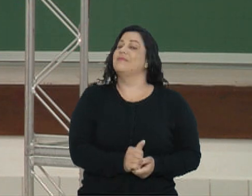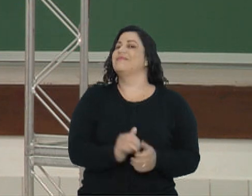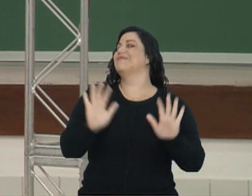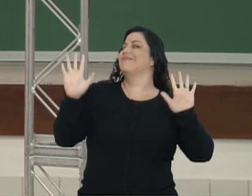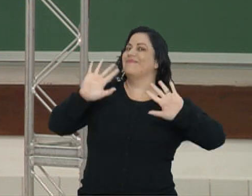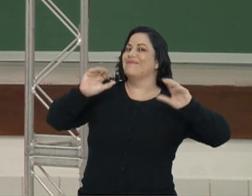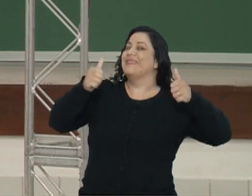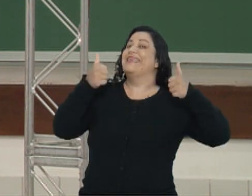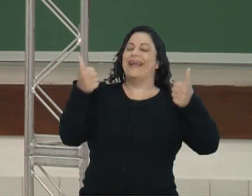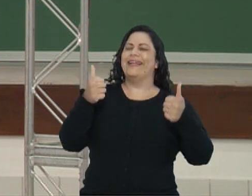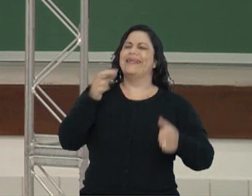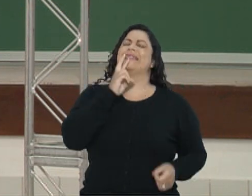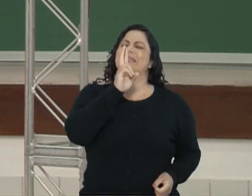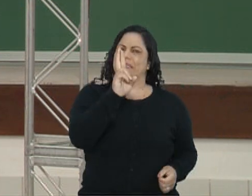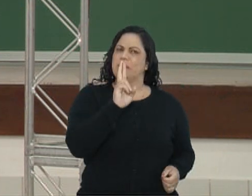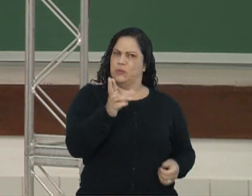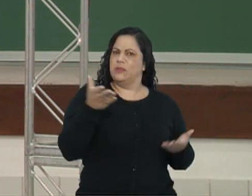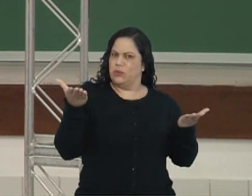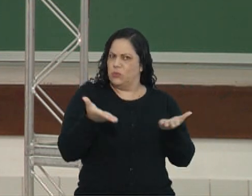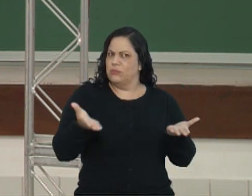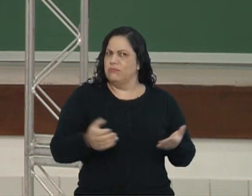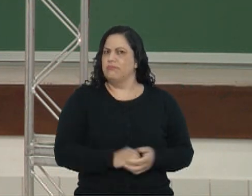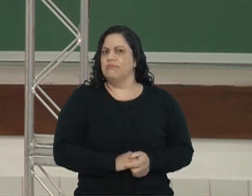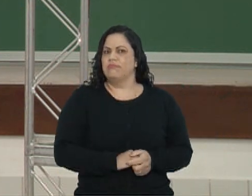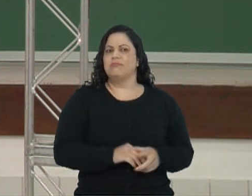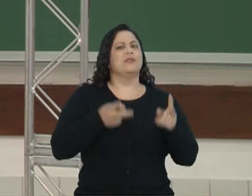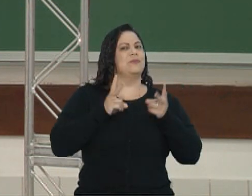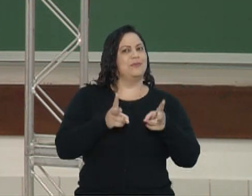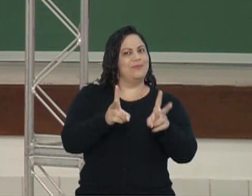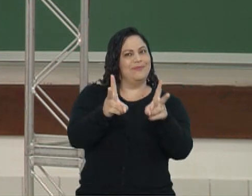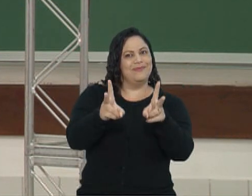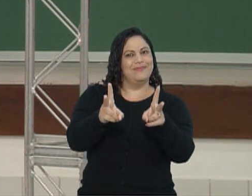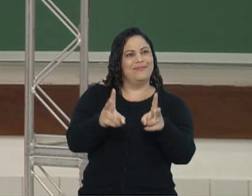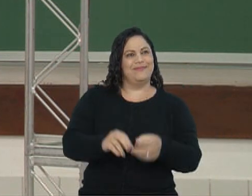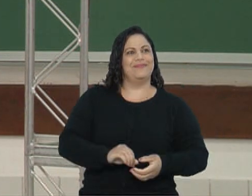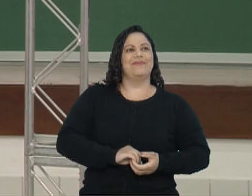E aí, alunos, responderam essa? Vamos dar continuidade, então.